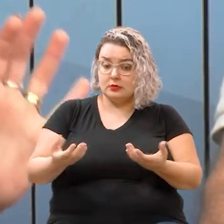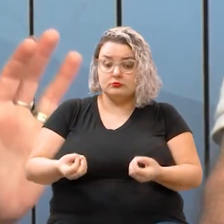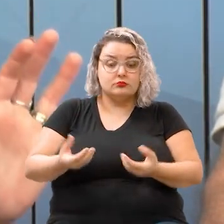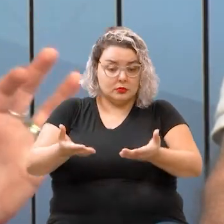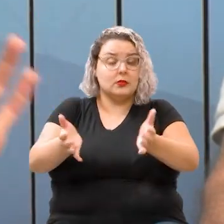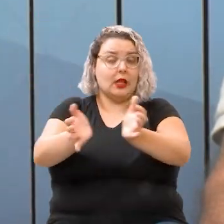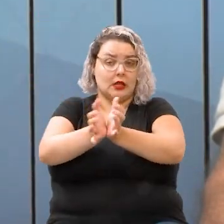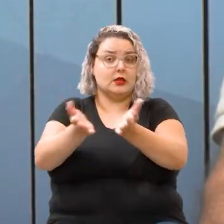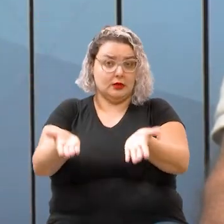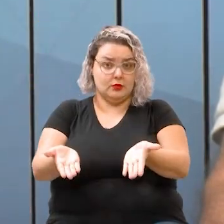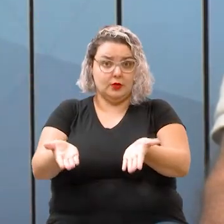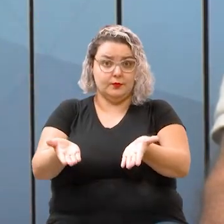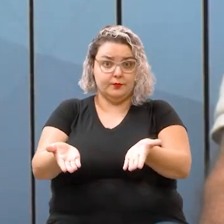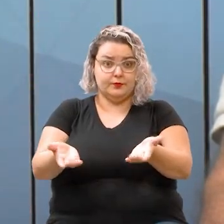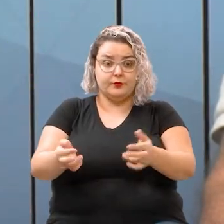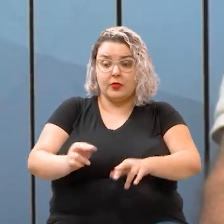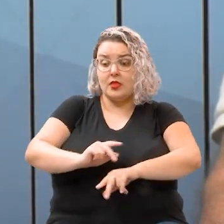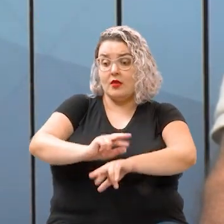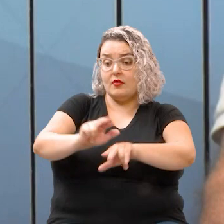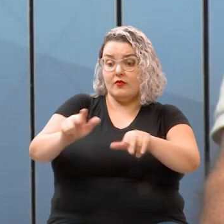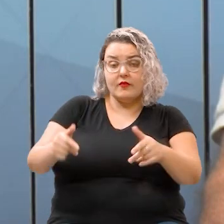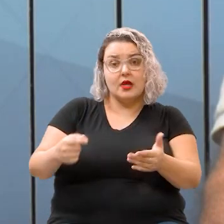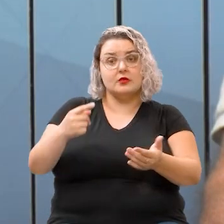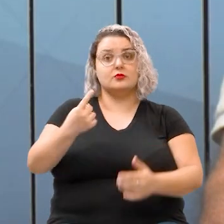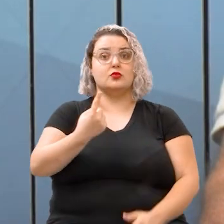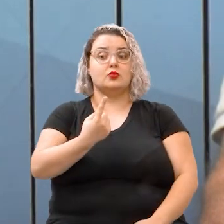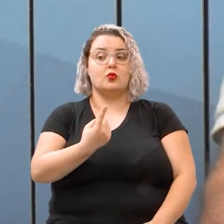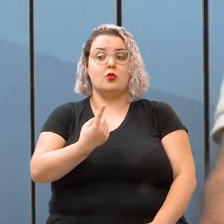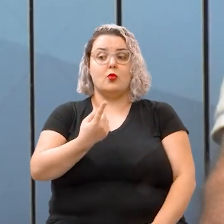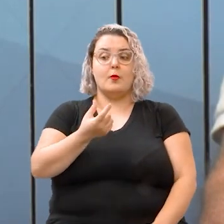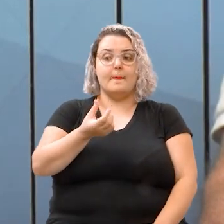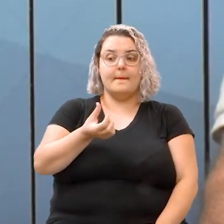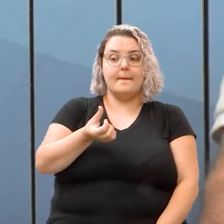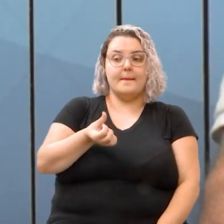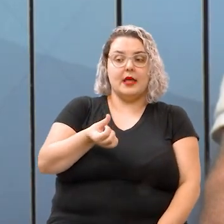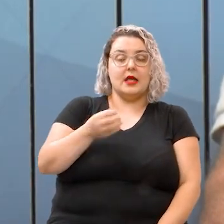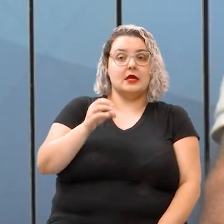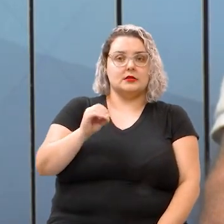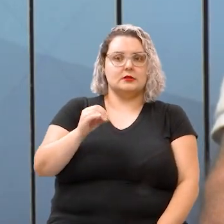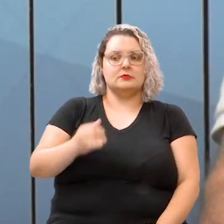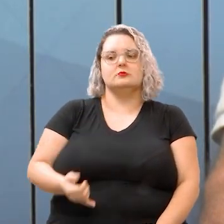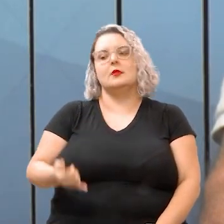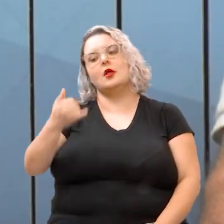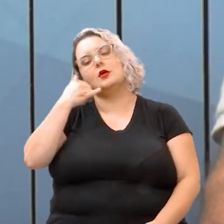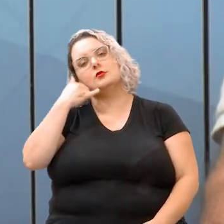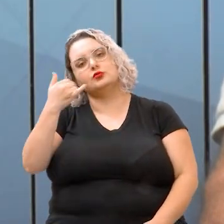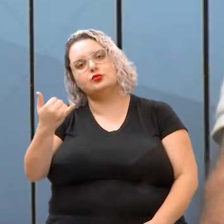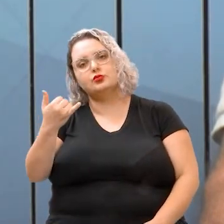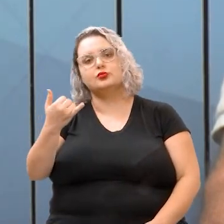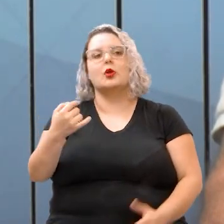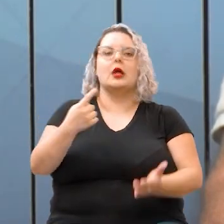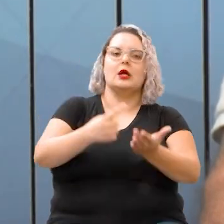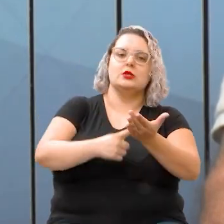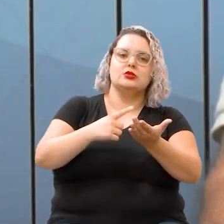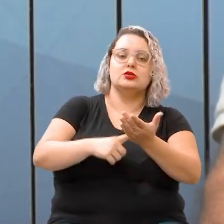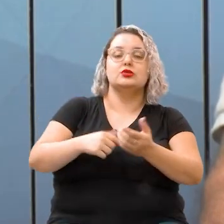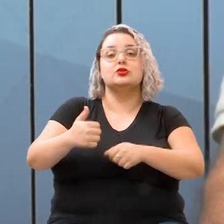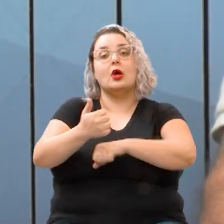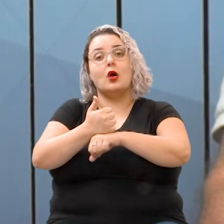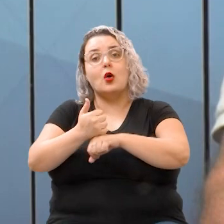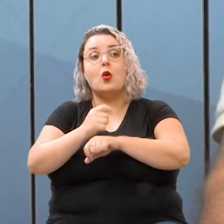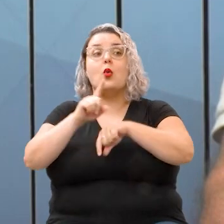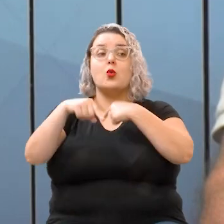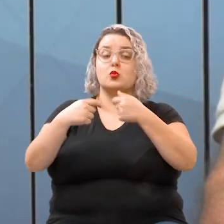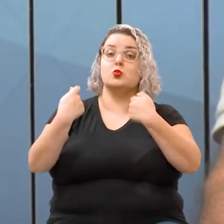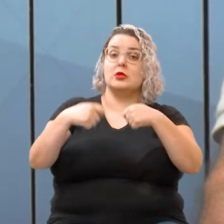sua equipe. Muitos estão com a agenda no 60, então alguns conseguem ligar no Disque Saúde e agendar a consulta com o dentista.